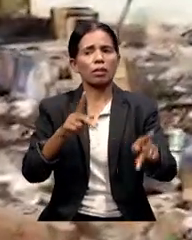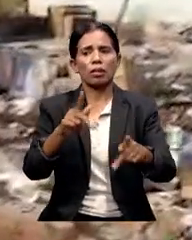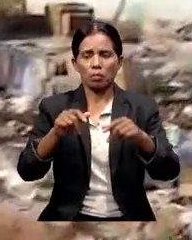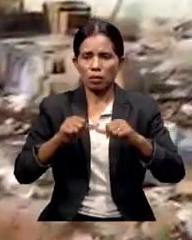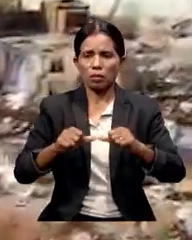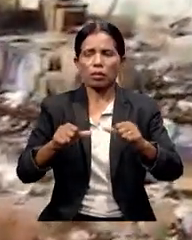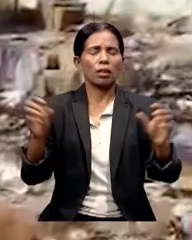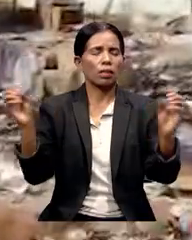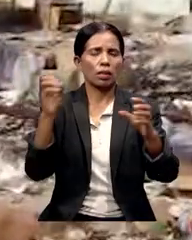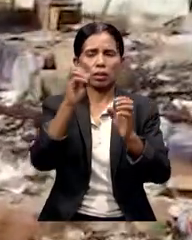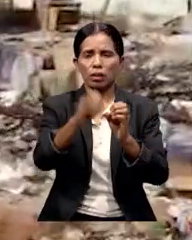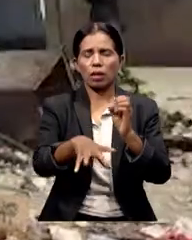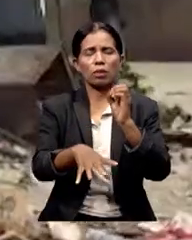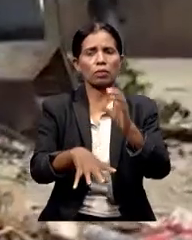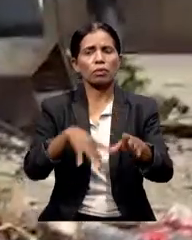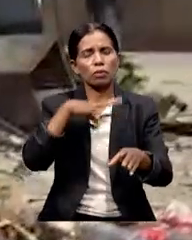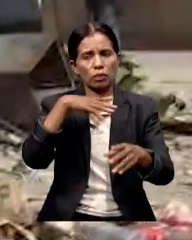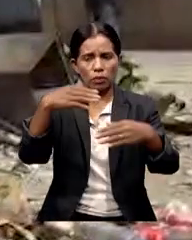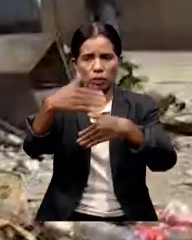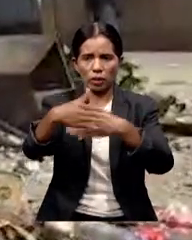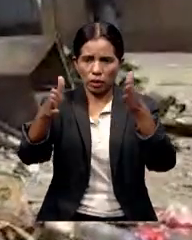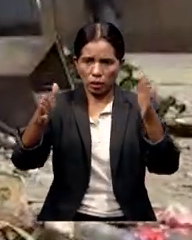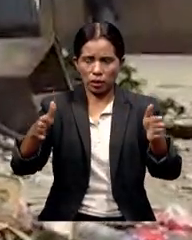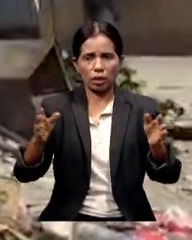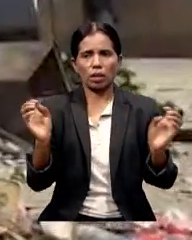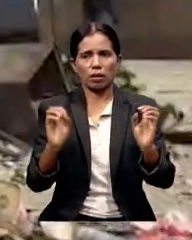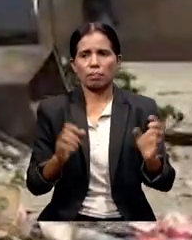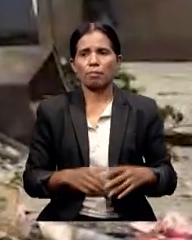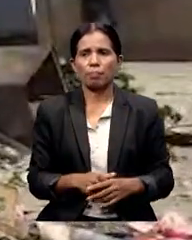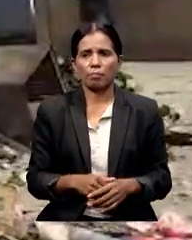continua la soe fuer ia kaisote lisunyalaran. Equipa cobertura, GMN.